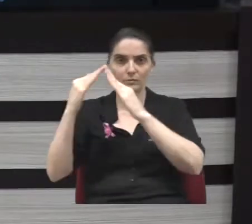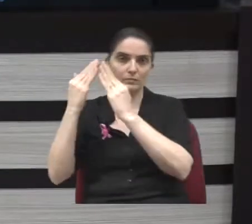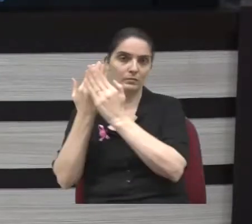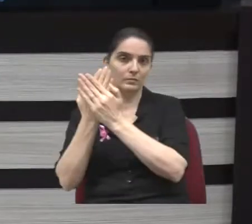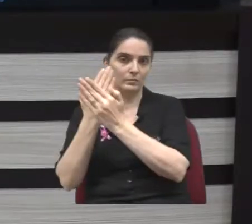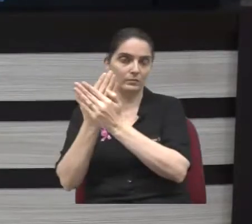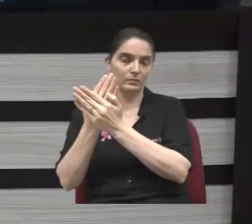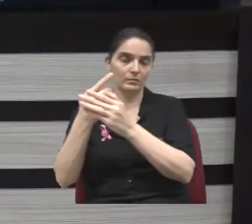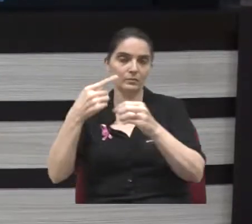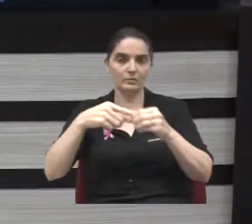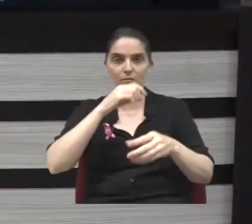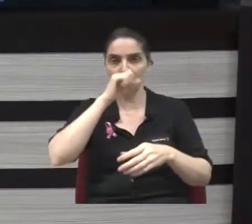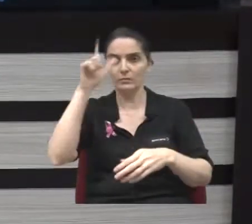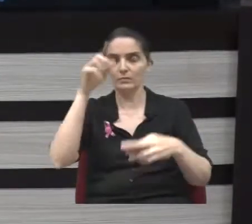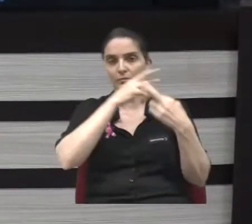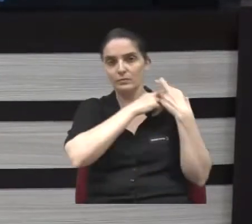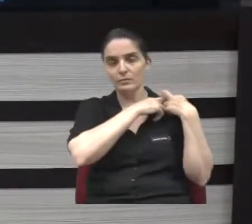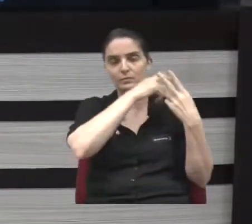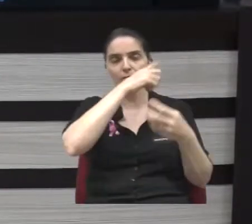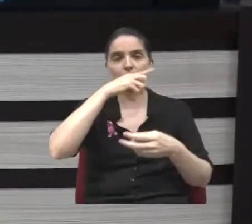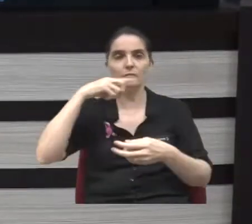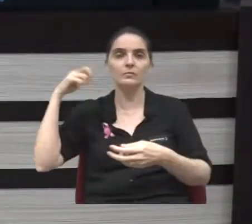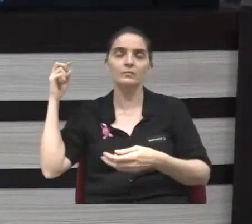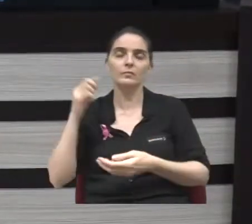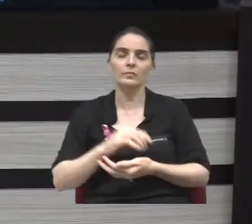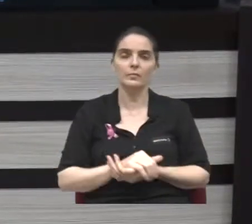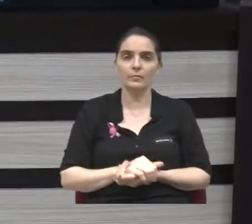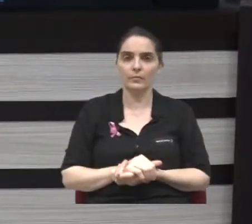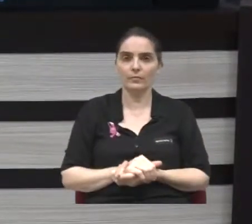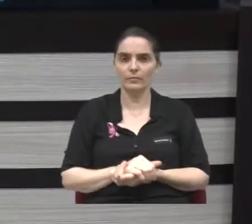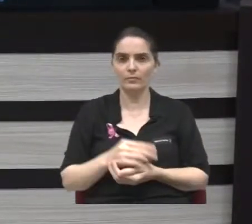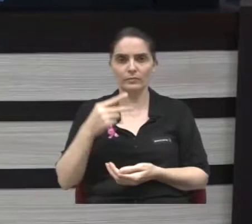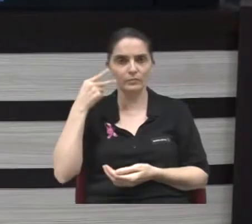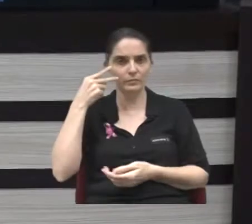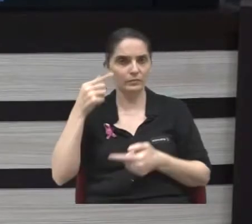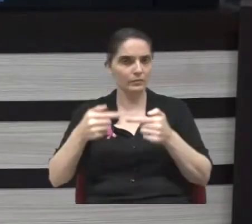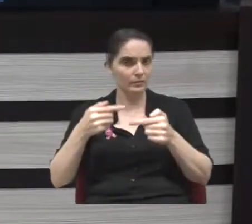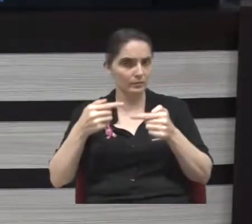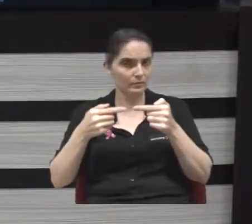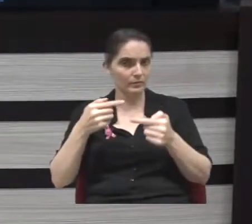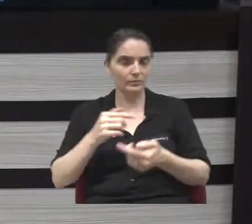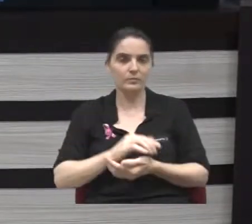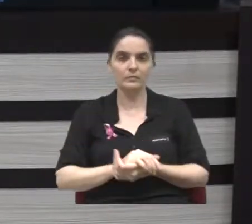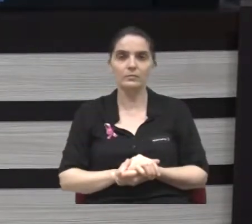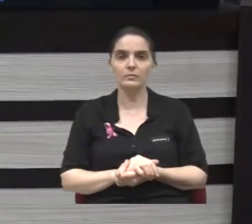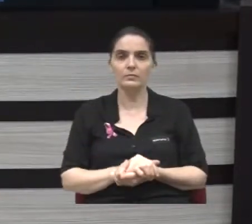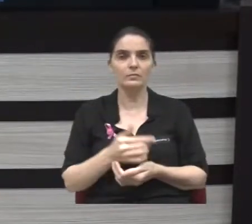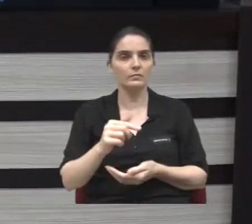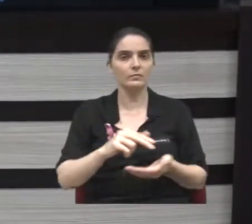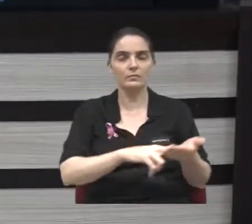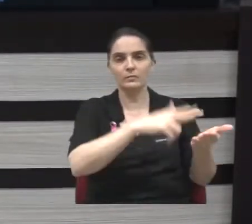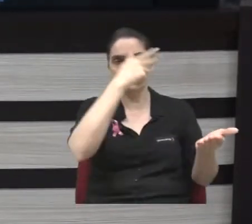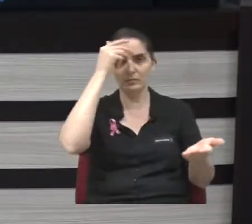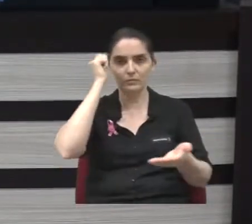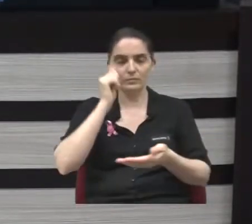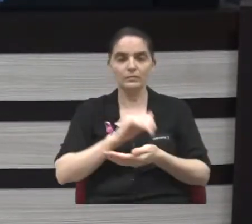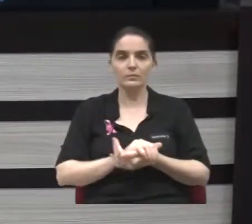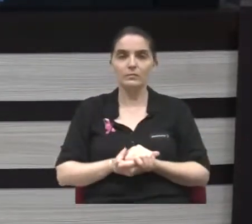vereadora doutora Mayra. Algum vereador deseja discutir o requerimento? Não havendo executivo.